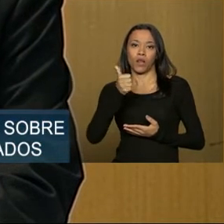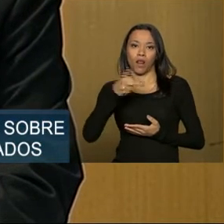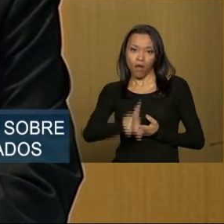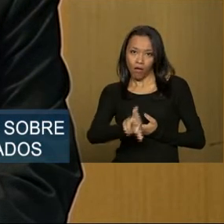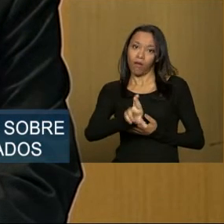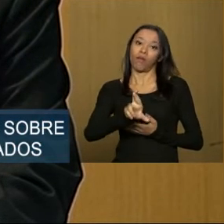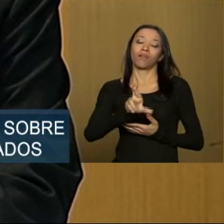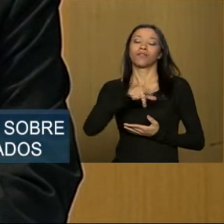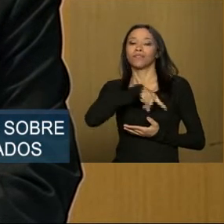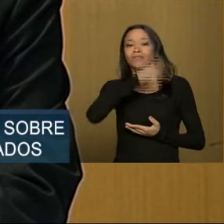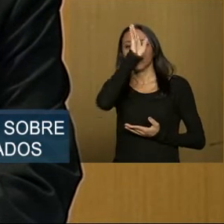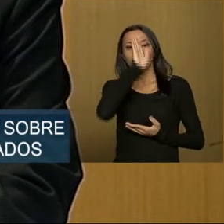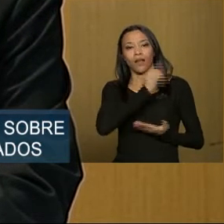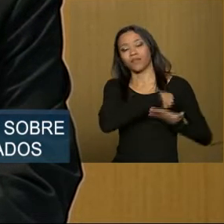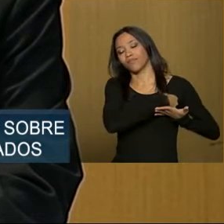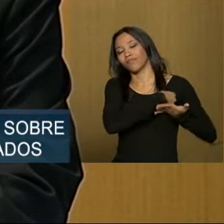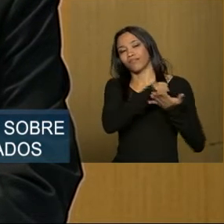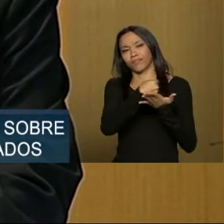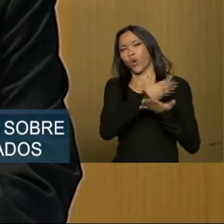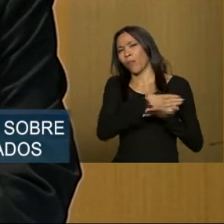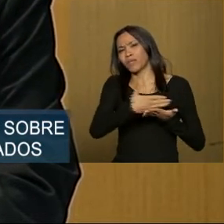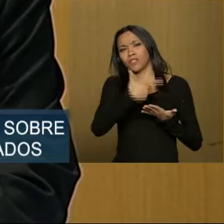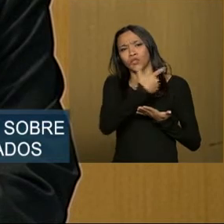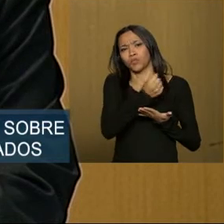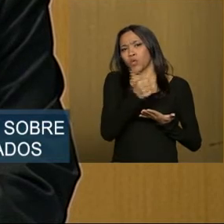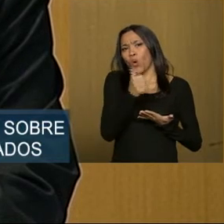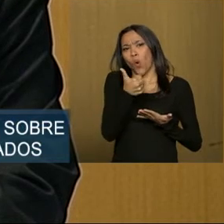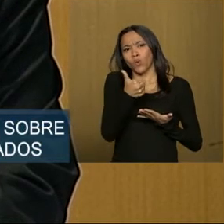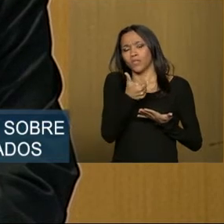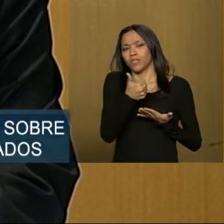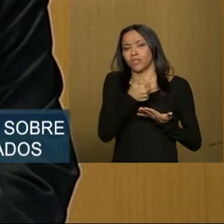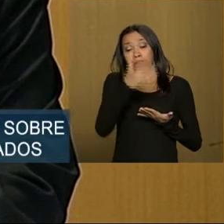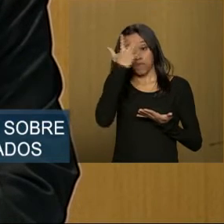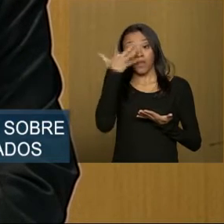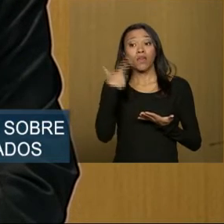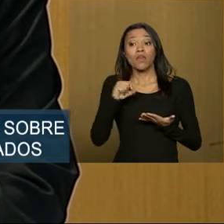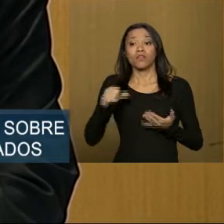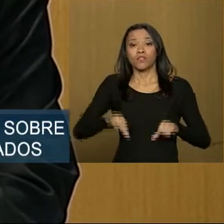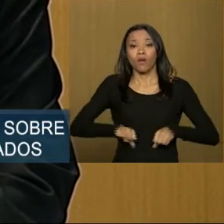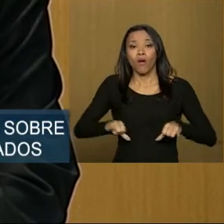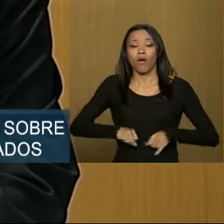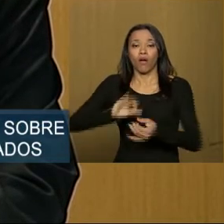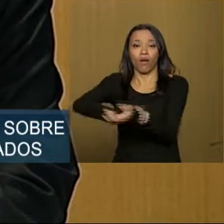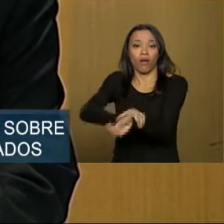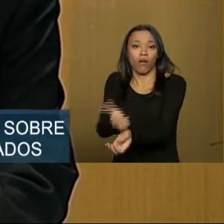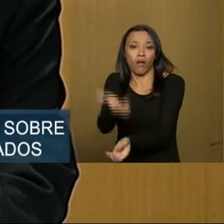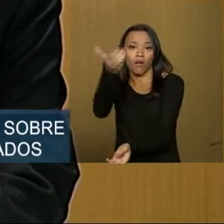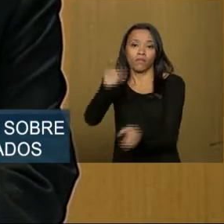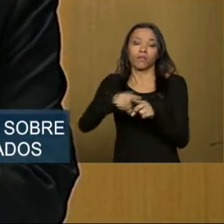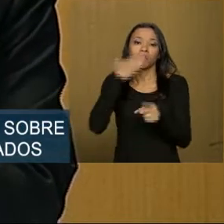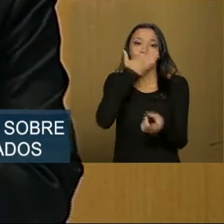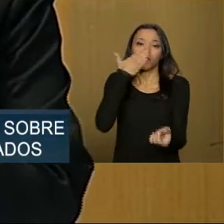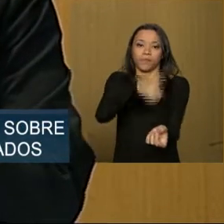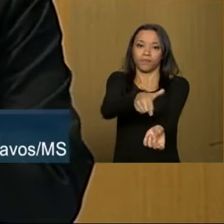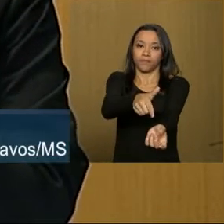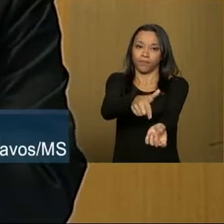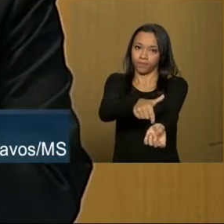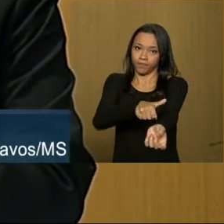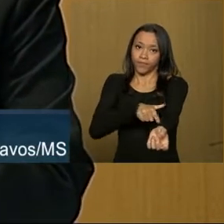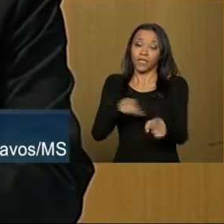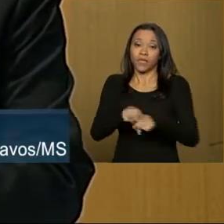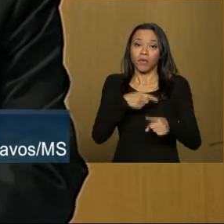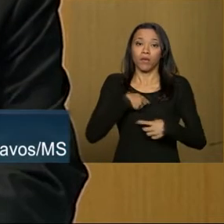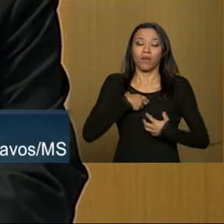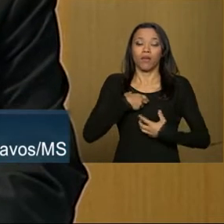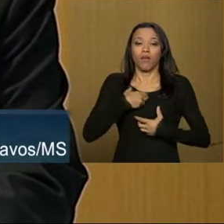ela, então, beneficiou todos os pacientes com hipertensão, com diabetes, né, e com asma, né? Então, uma